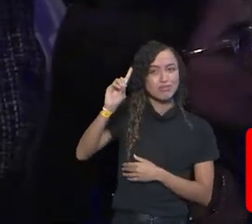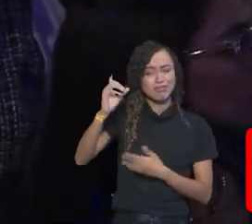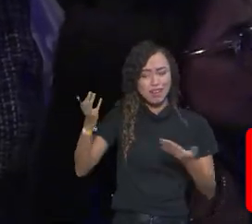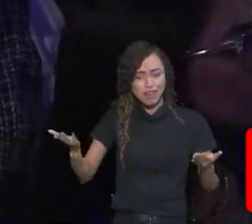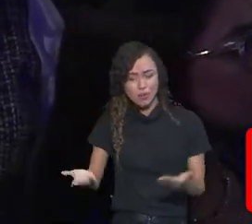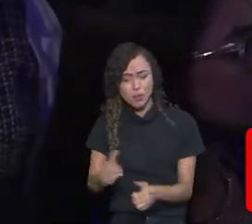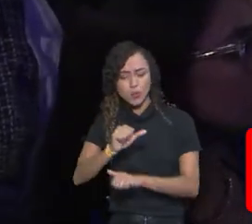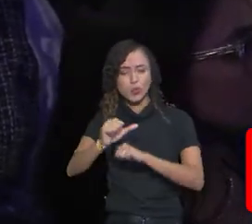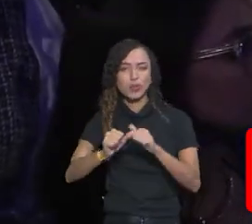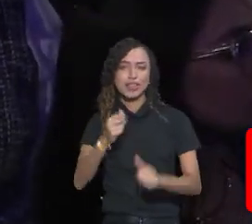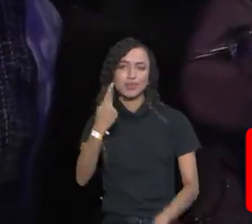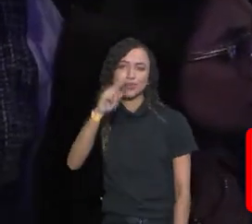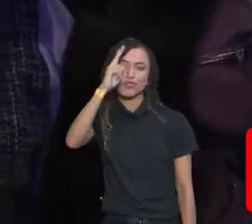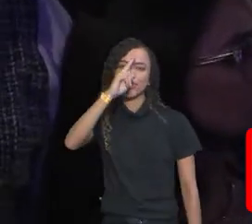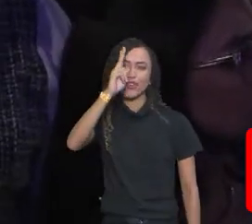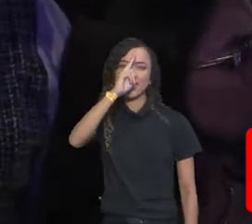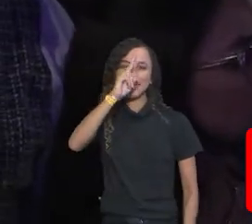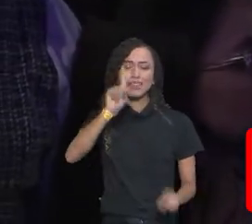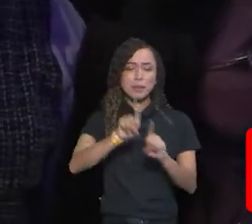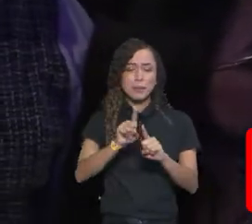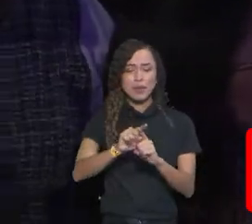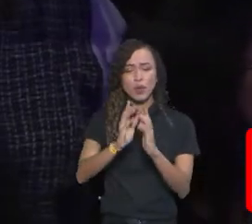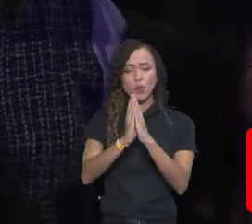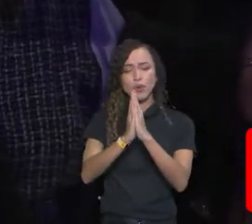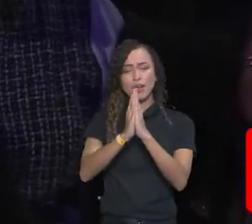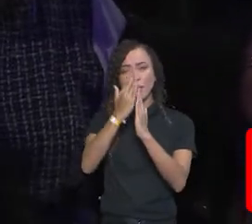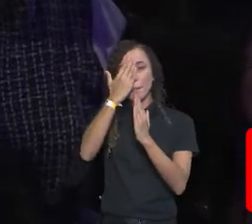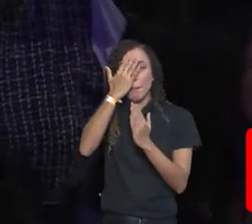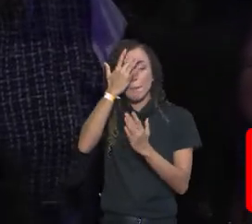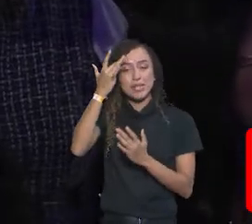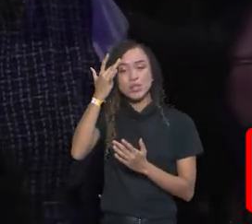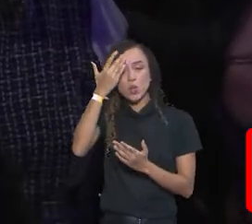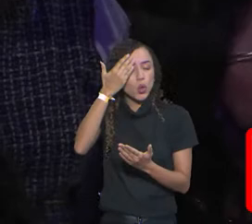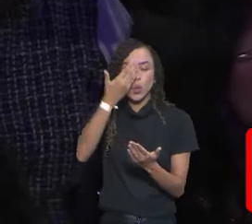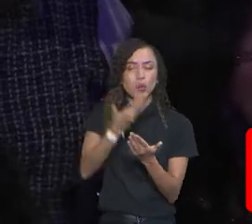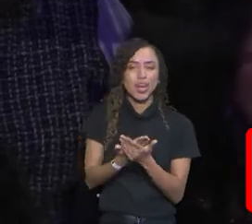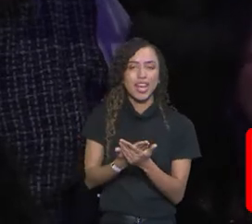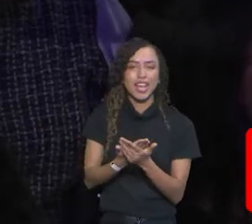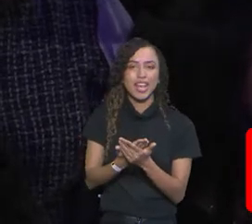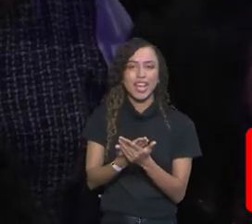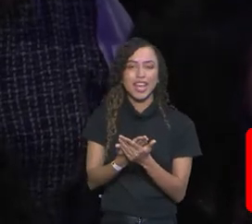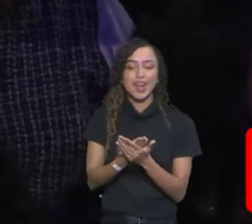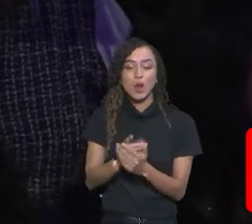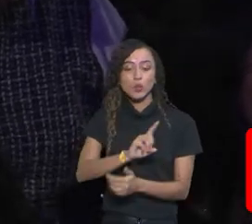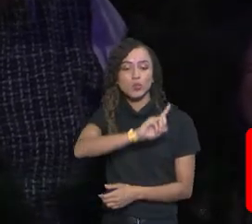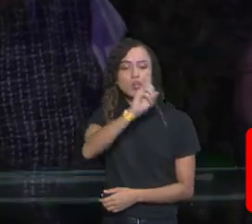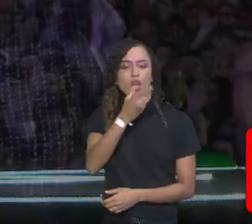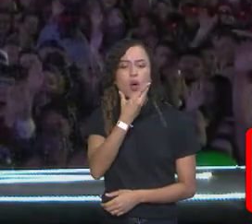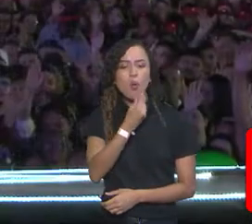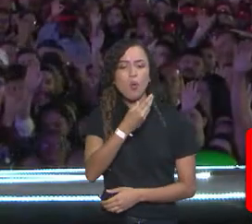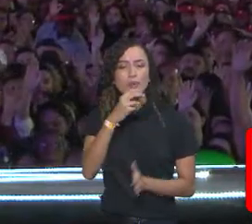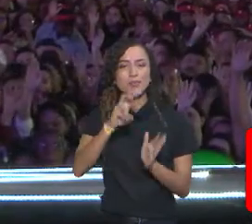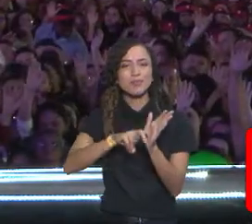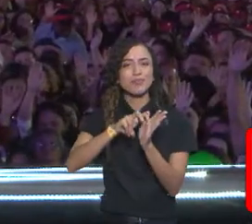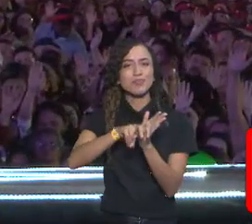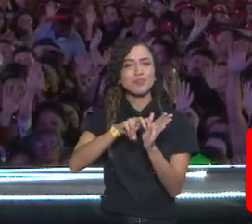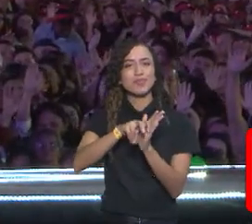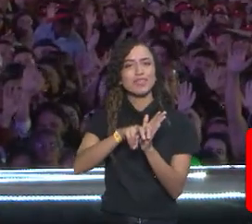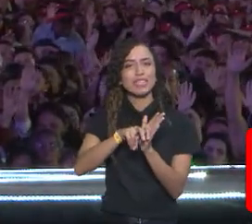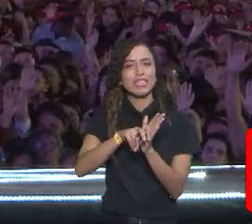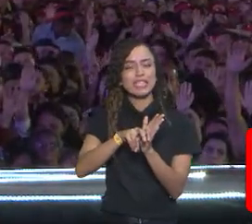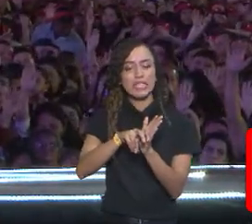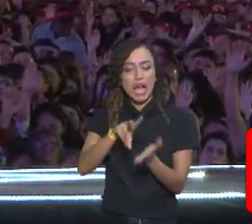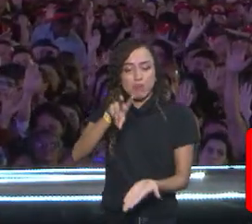e quero orar também por você que não crer porque um homem paralítico foi levado a presença de Jesus